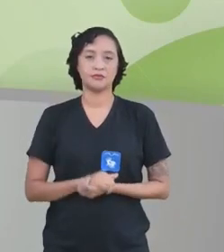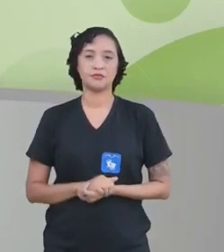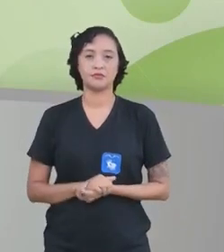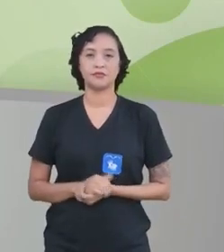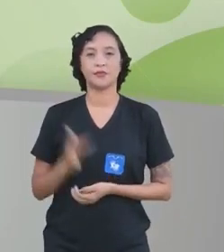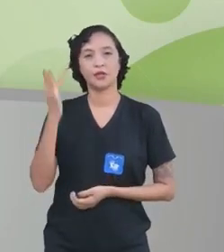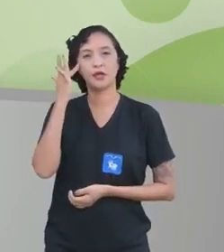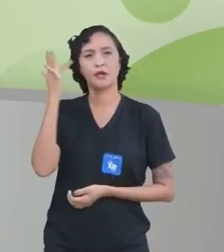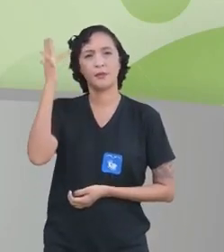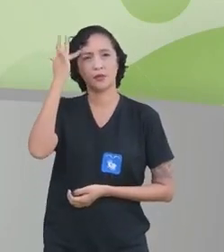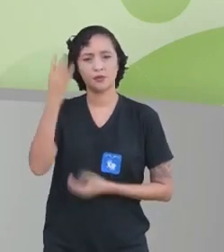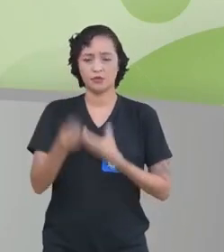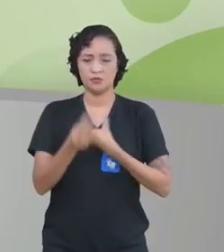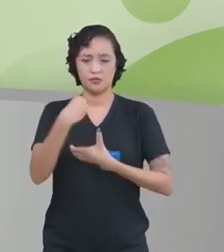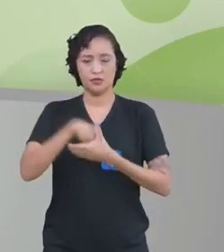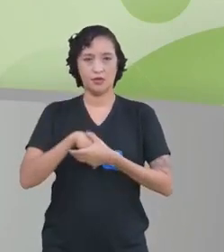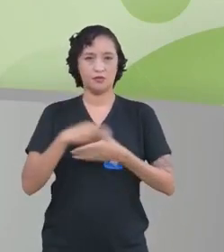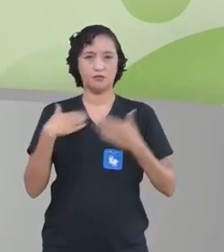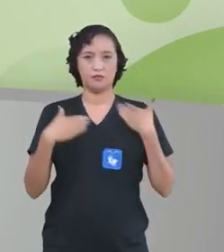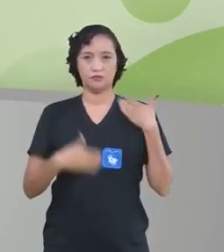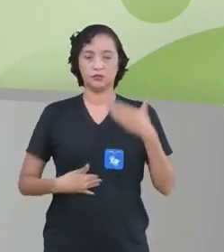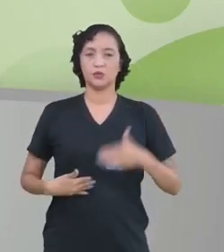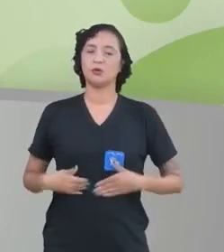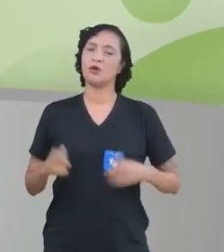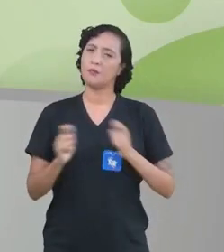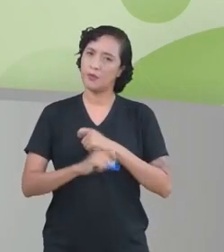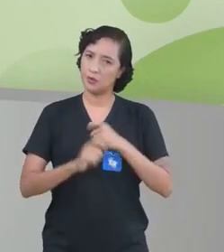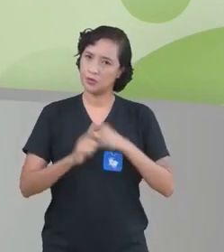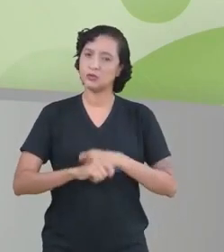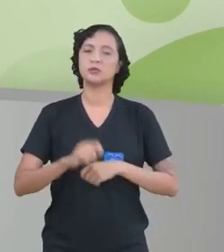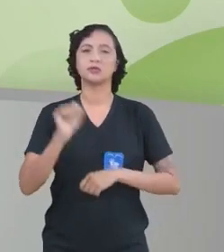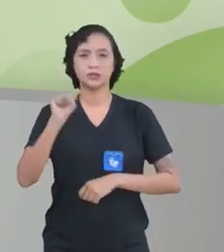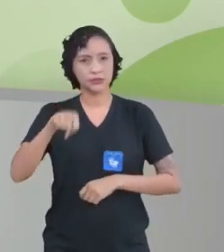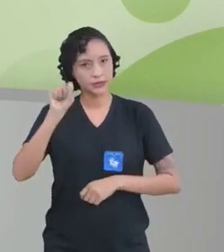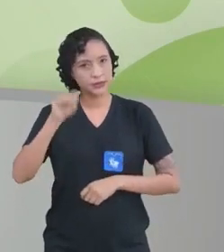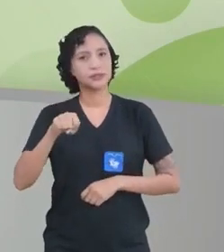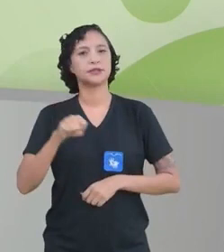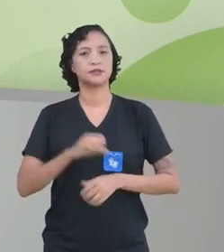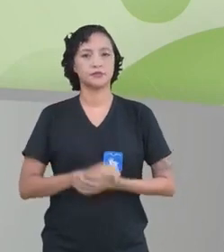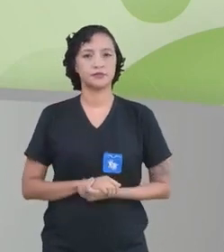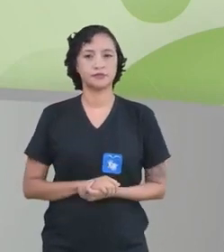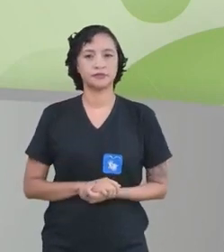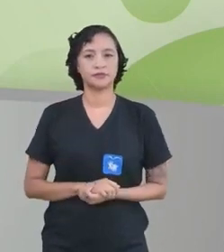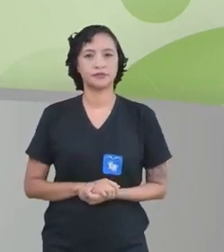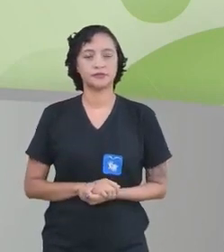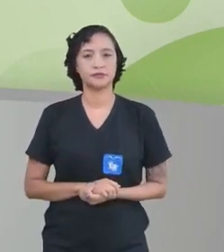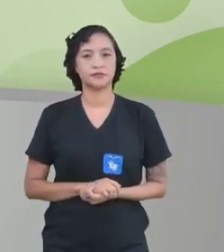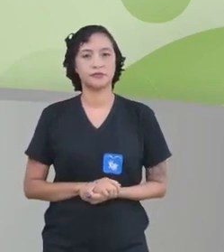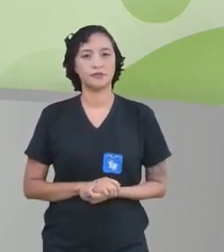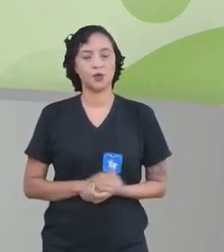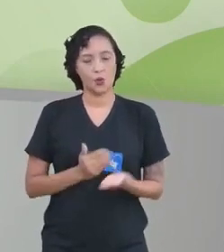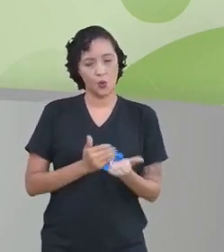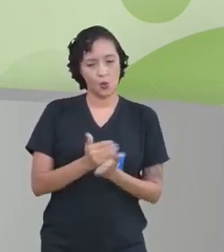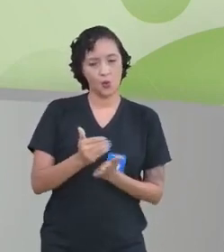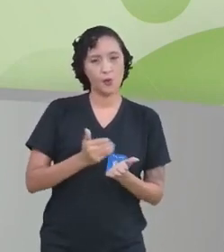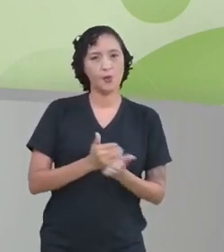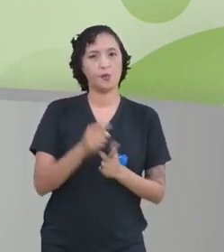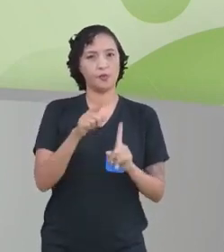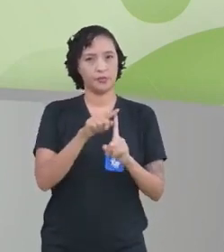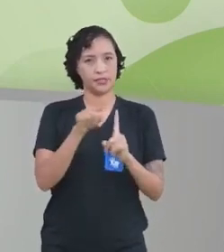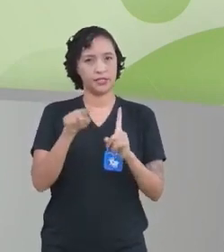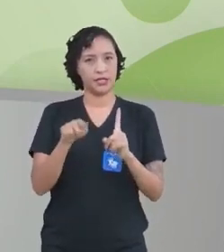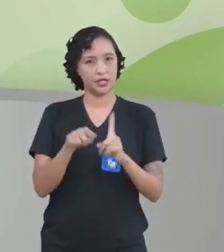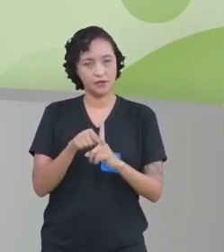amadurecimento dos órgãos, e aí eu posso sim entrar no período para reproduzir. Posso ser pai,